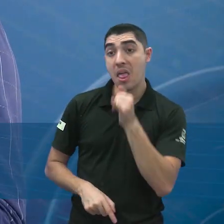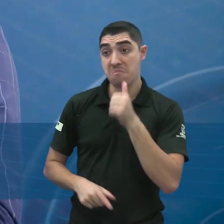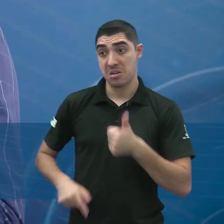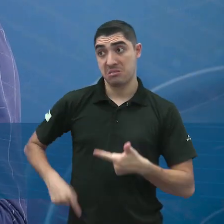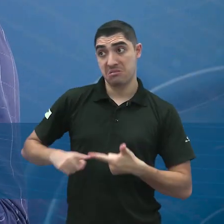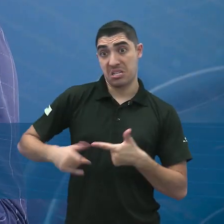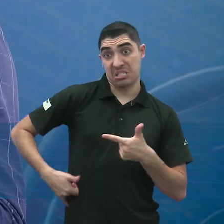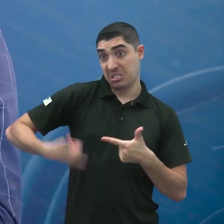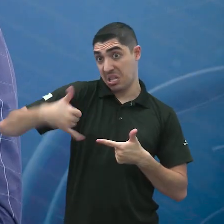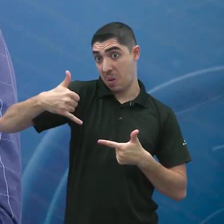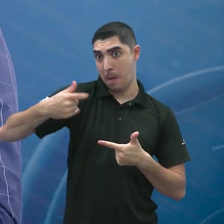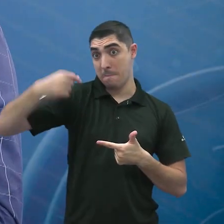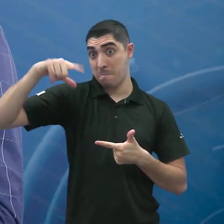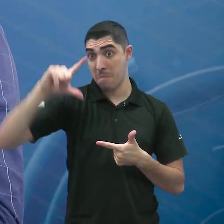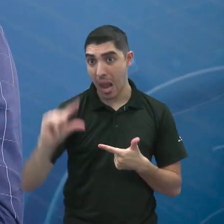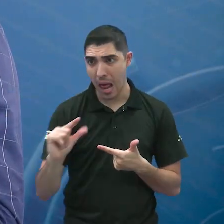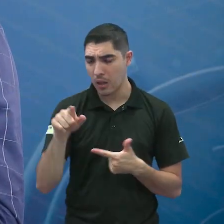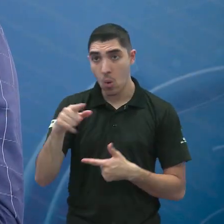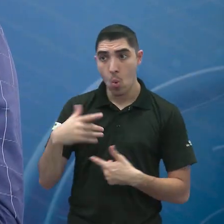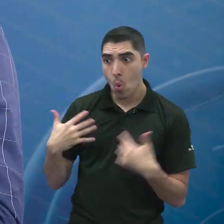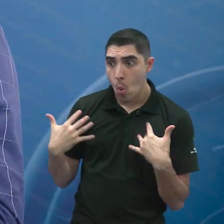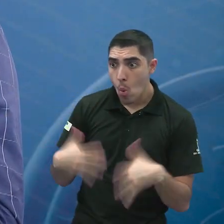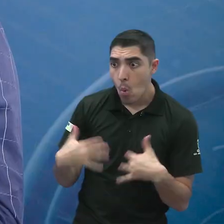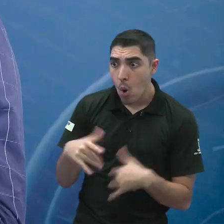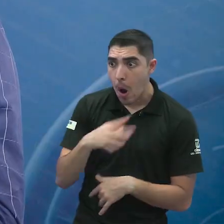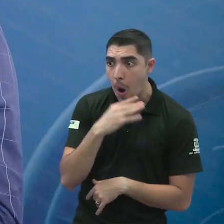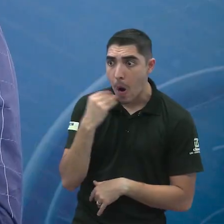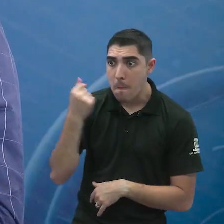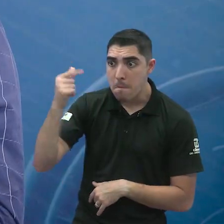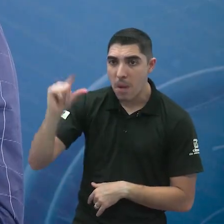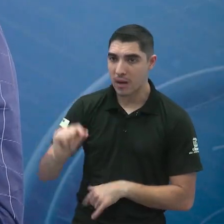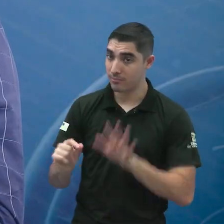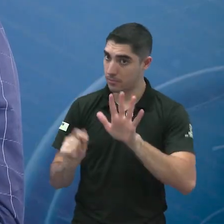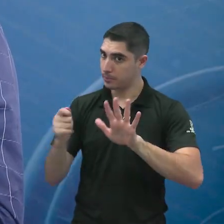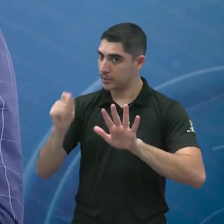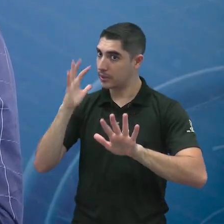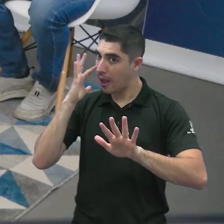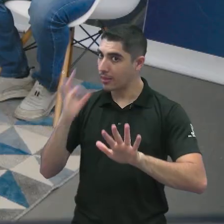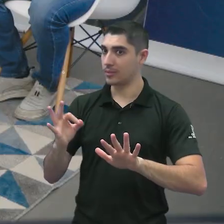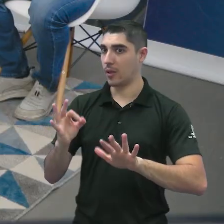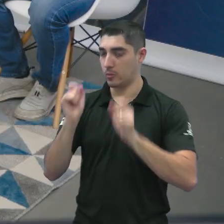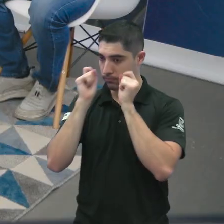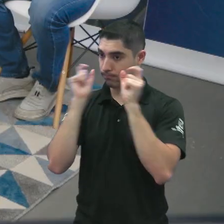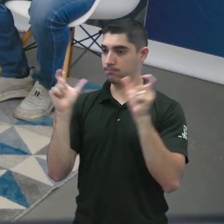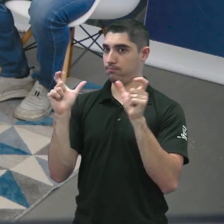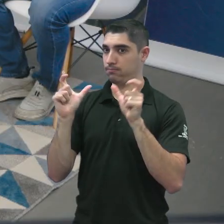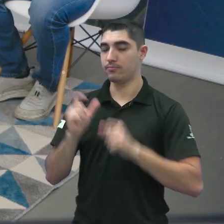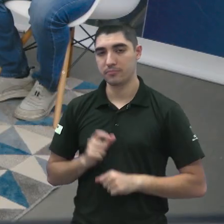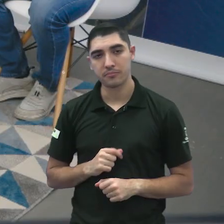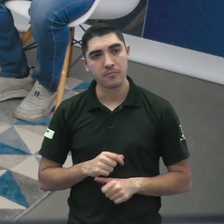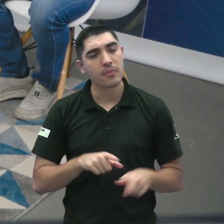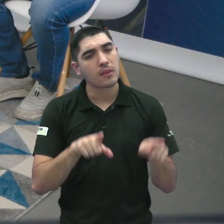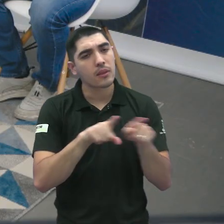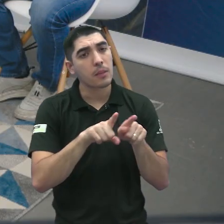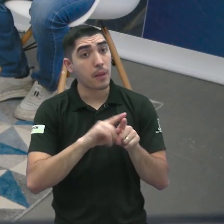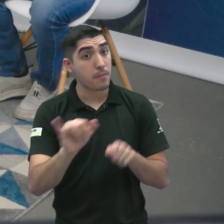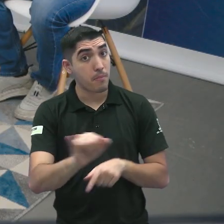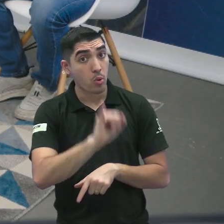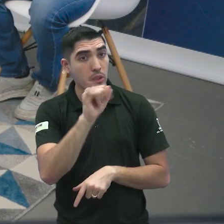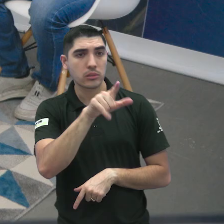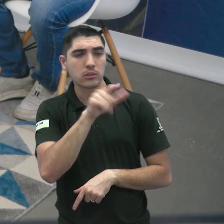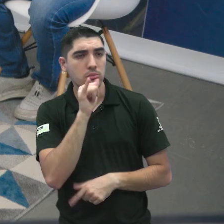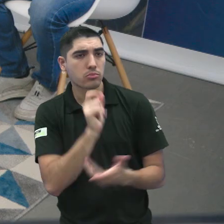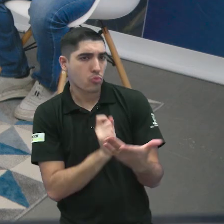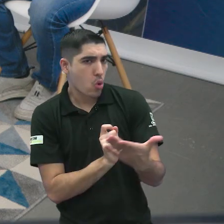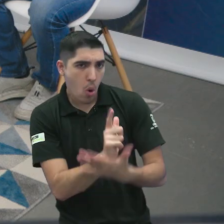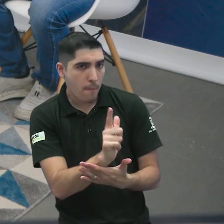daquele celular, daquela coisa super barata. Então, é bom ficar de olho sempre. E é importante também, né, gente, quando for